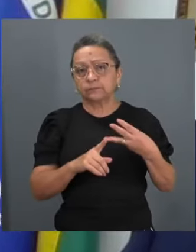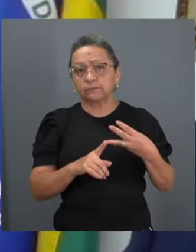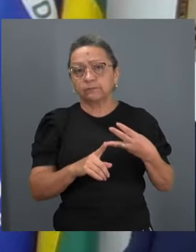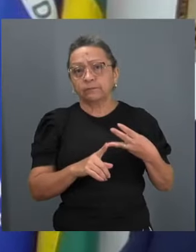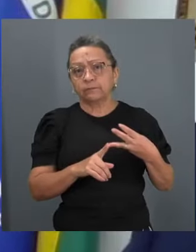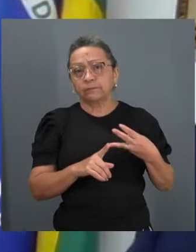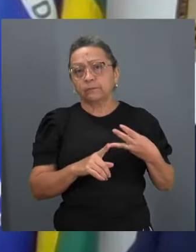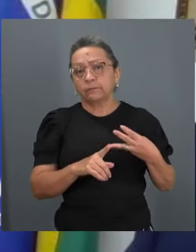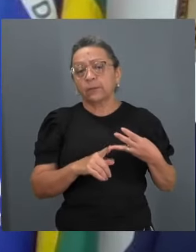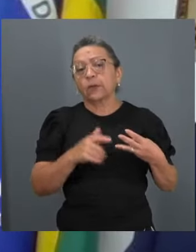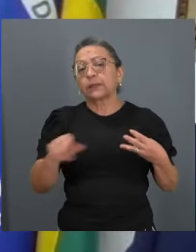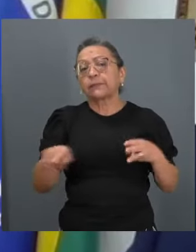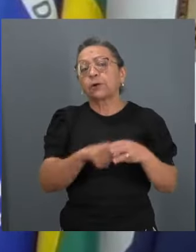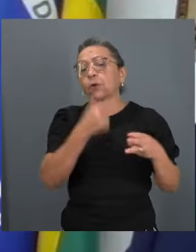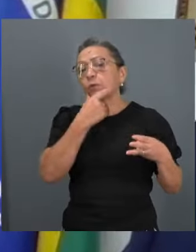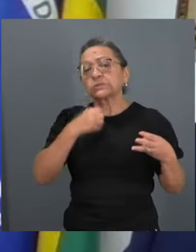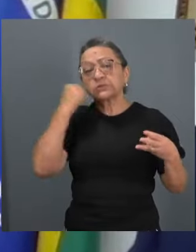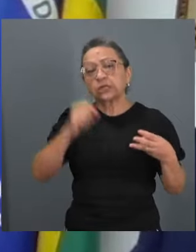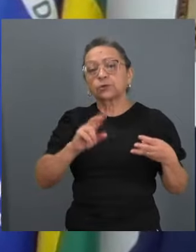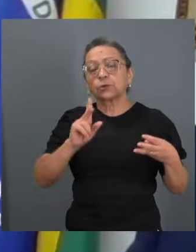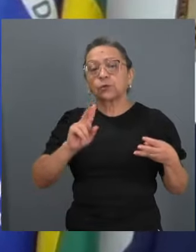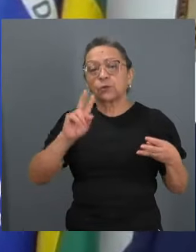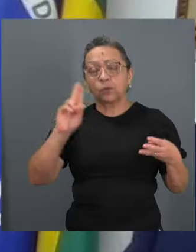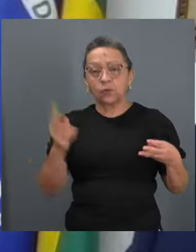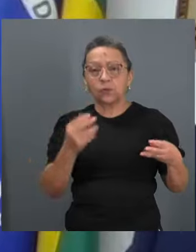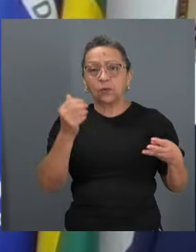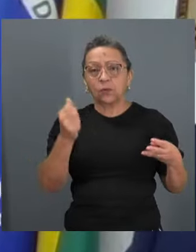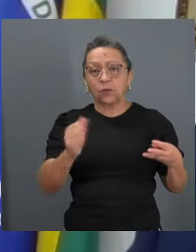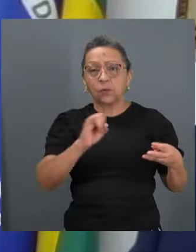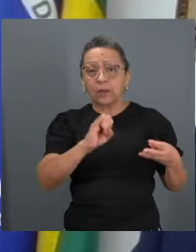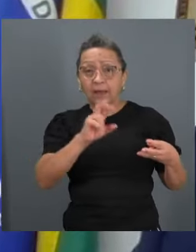com Reins também, o senador Reins, que está